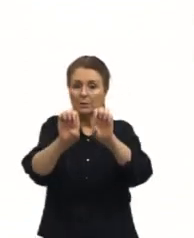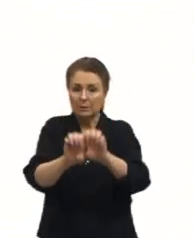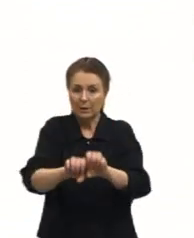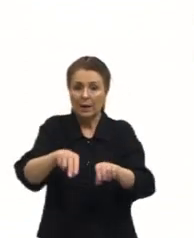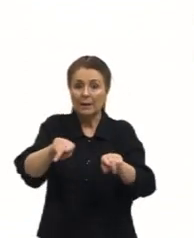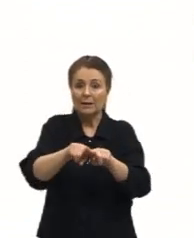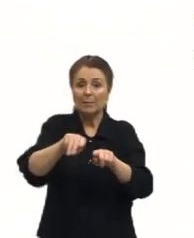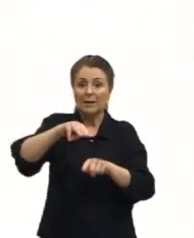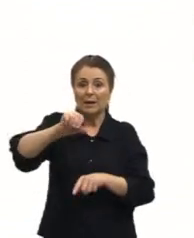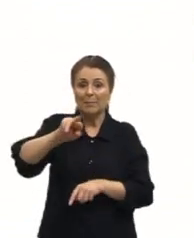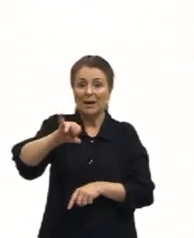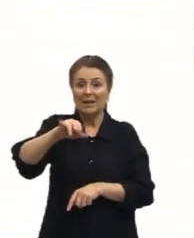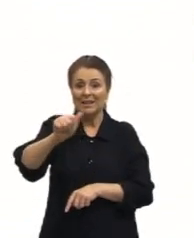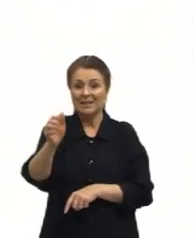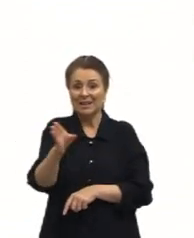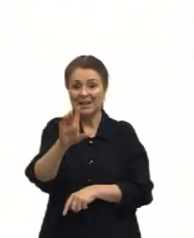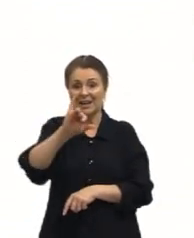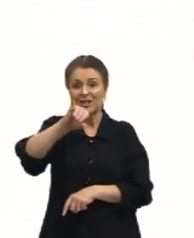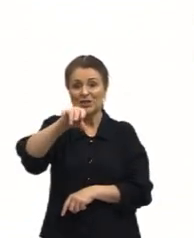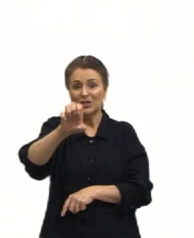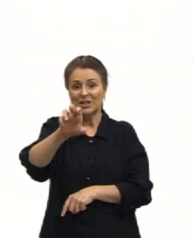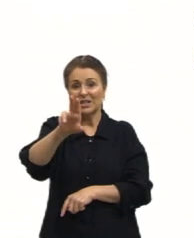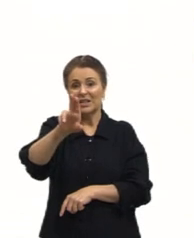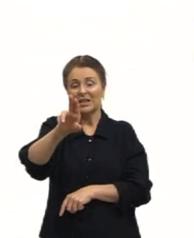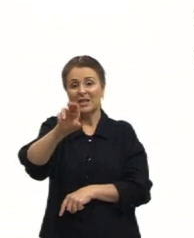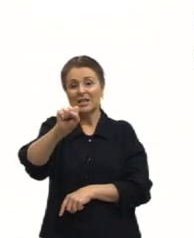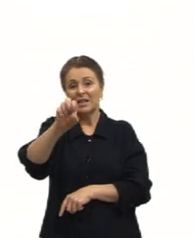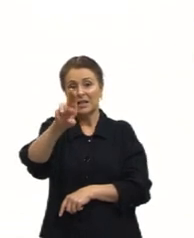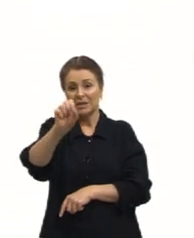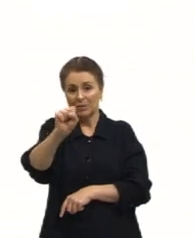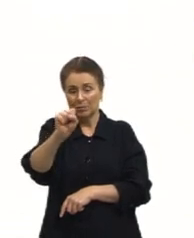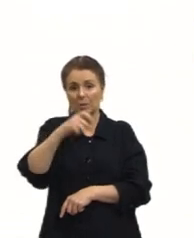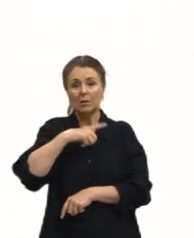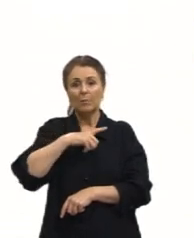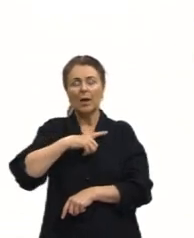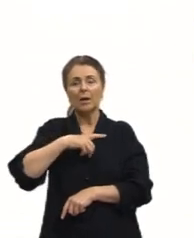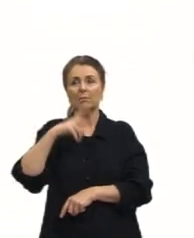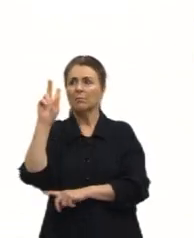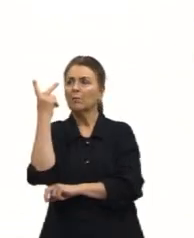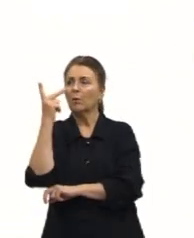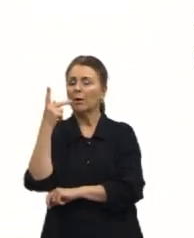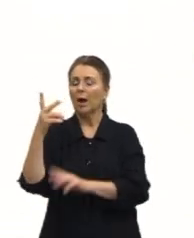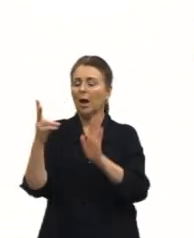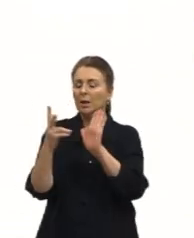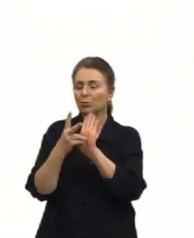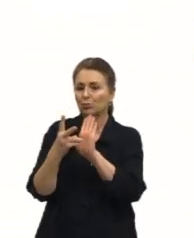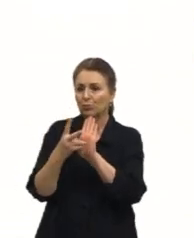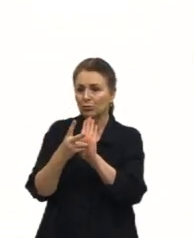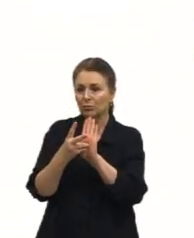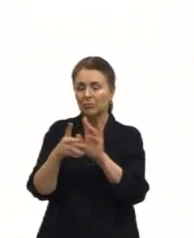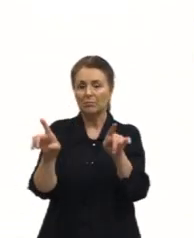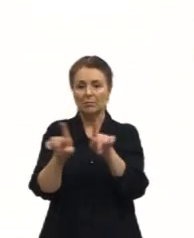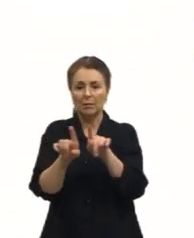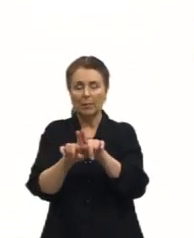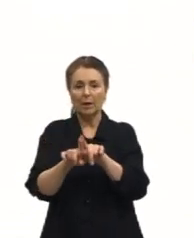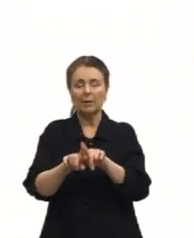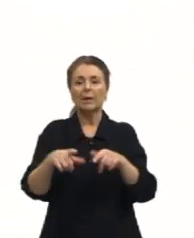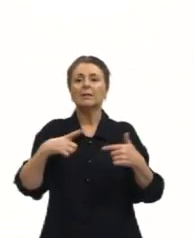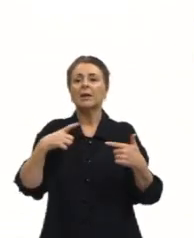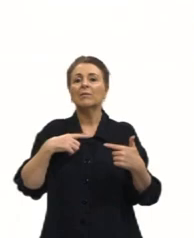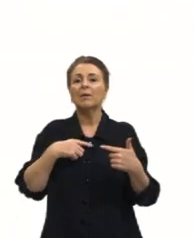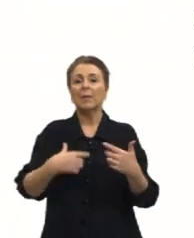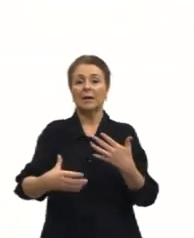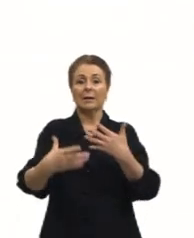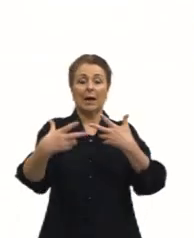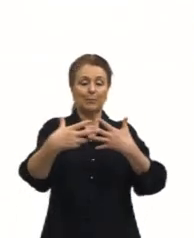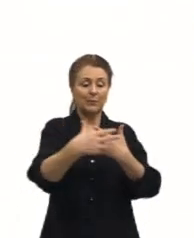envolve sociologia por exemplo questões sobre a história indígena interessante que caiu Incas e Maias gente